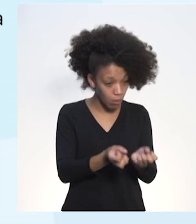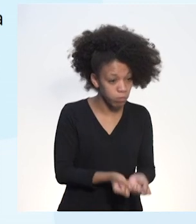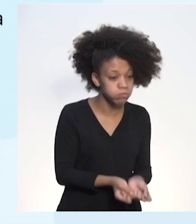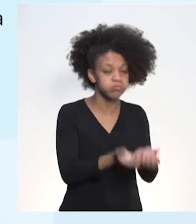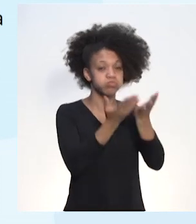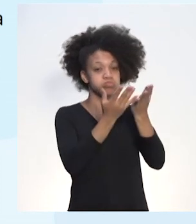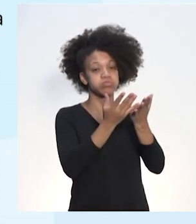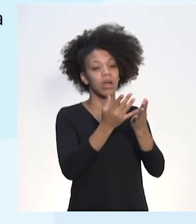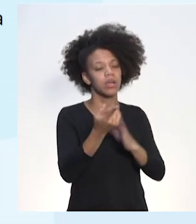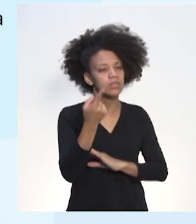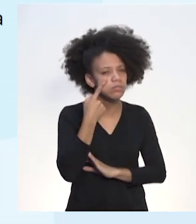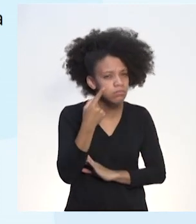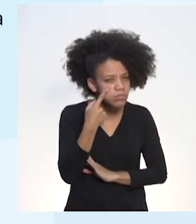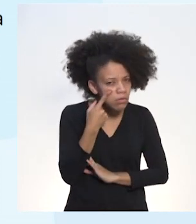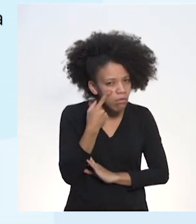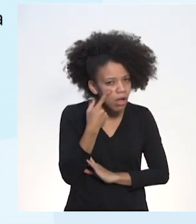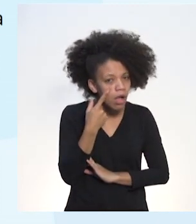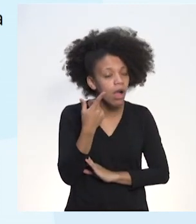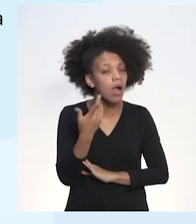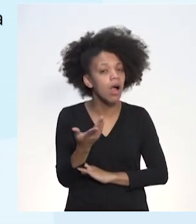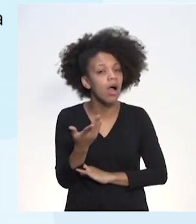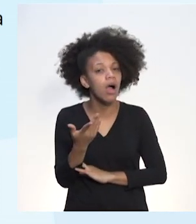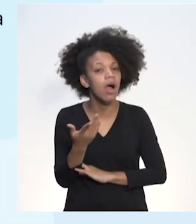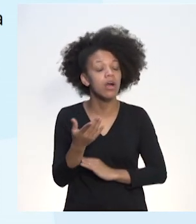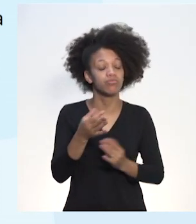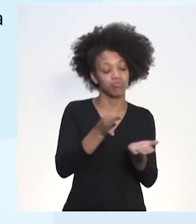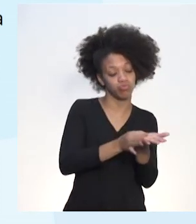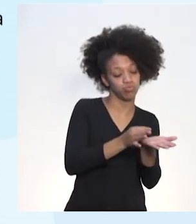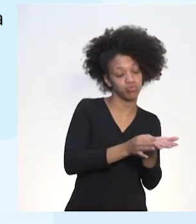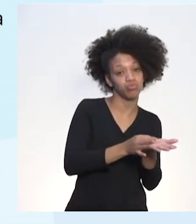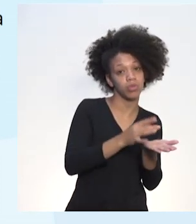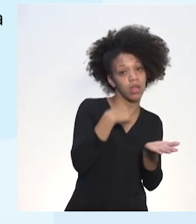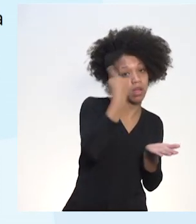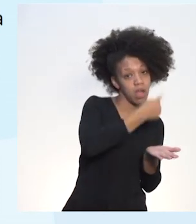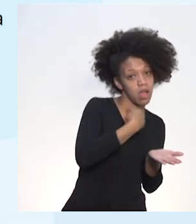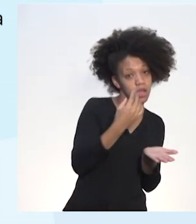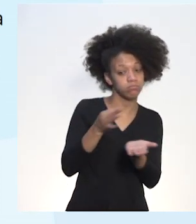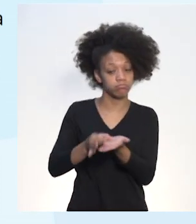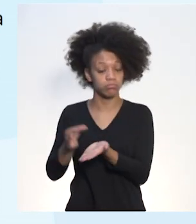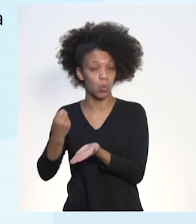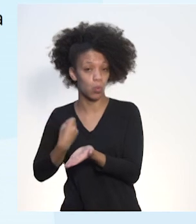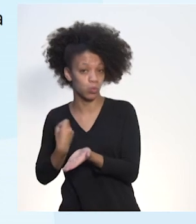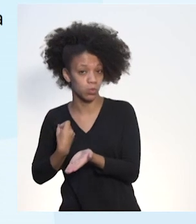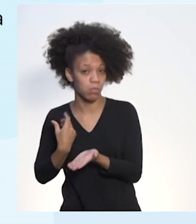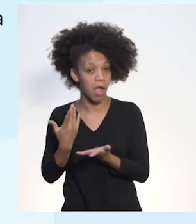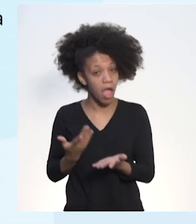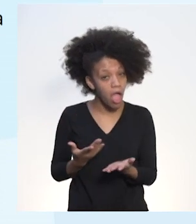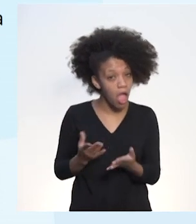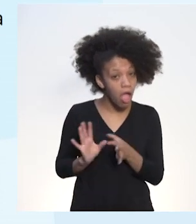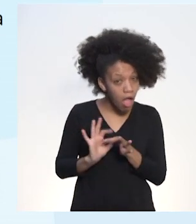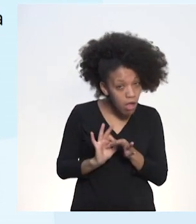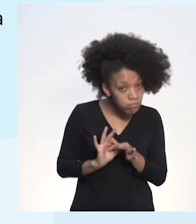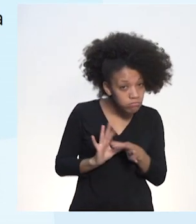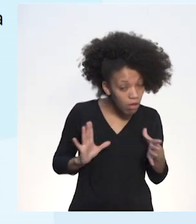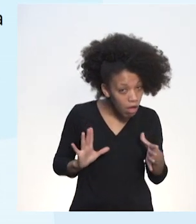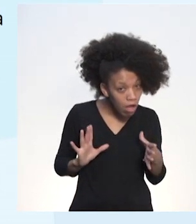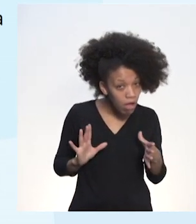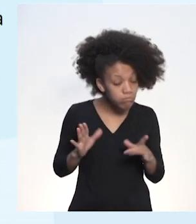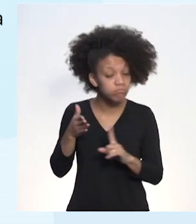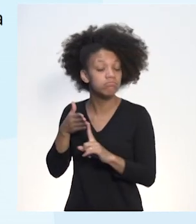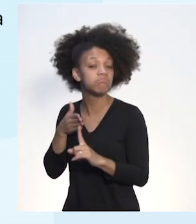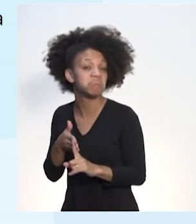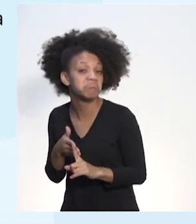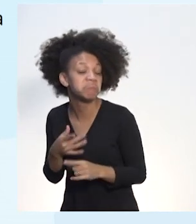e observar a ocorrência de cara ou coroa, é aleatório? É determinístico? Por quê?